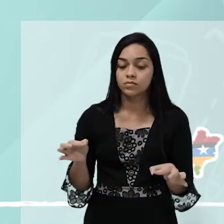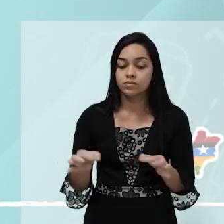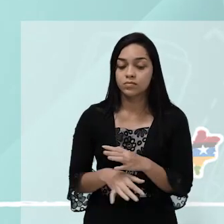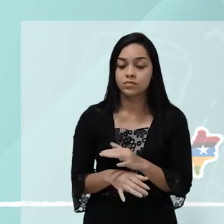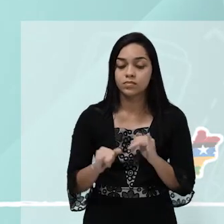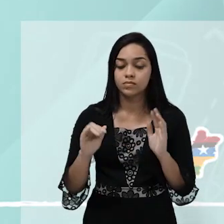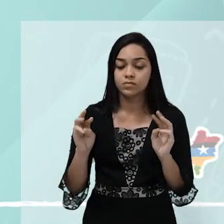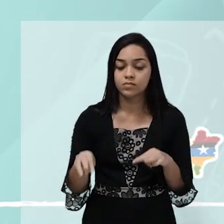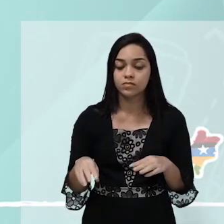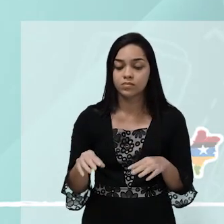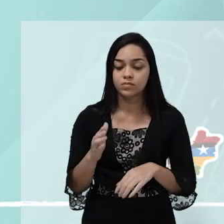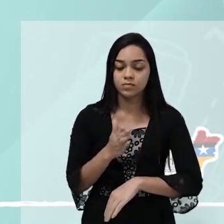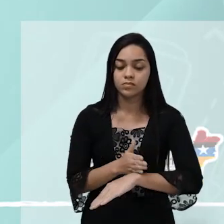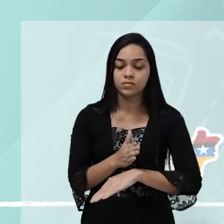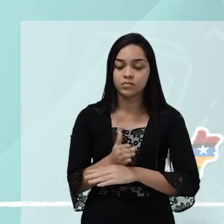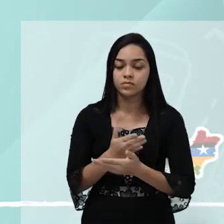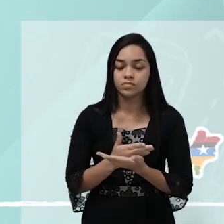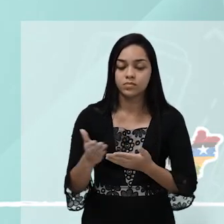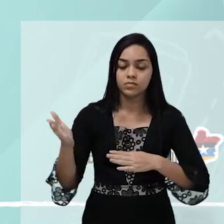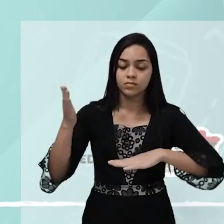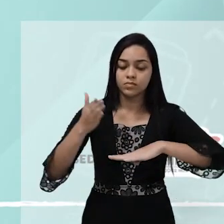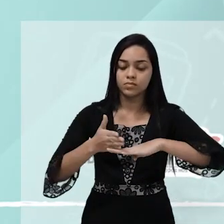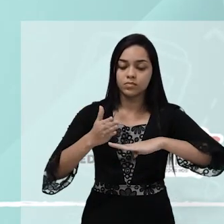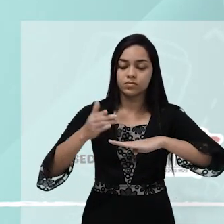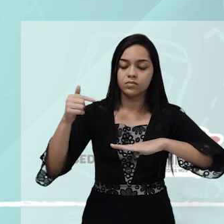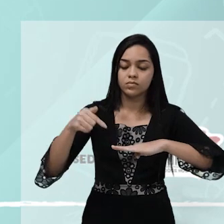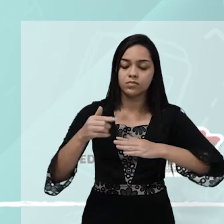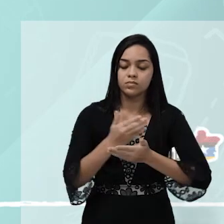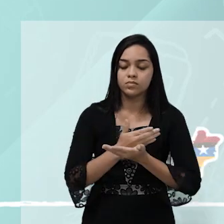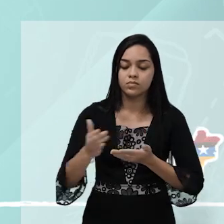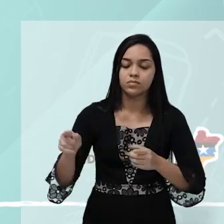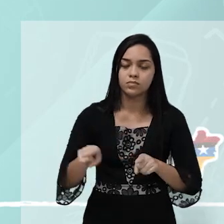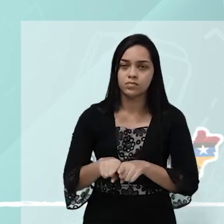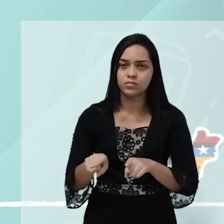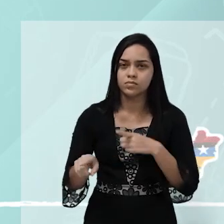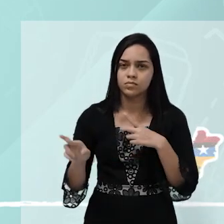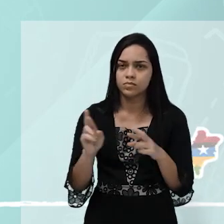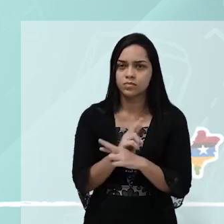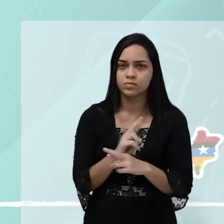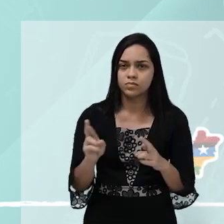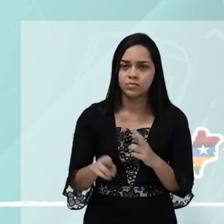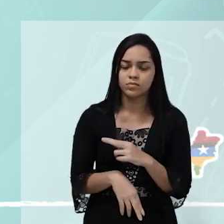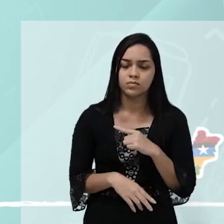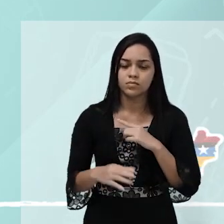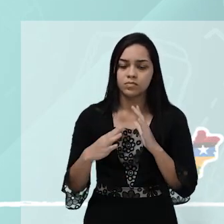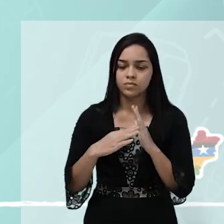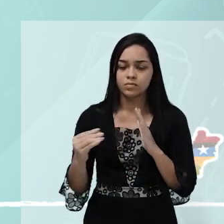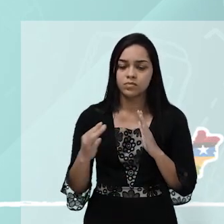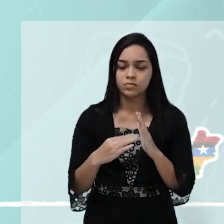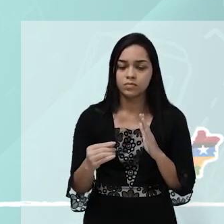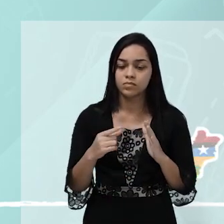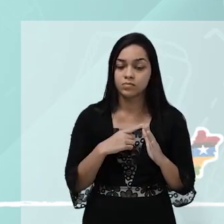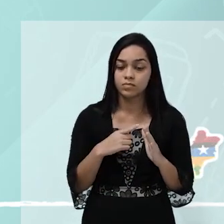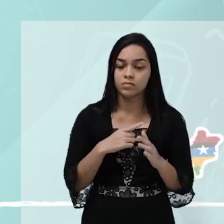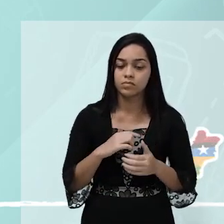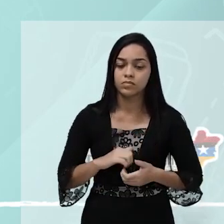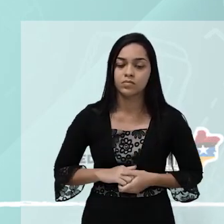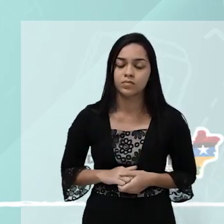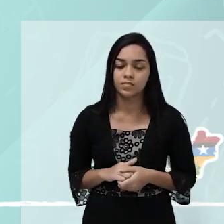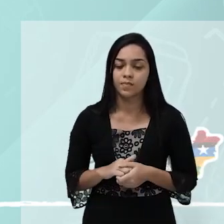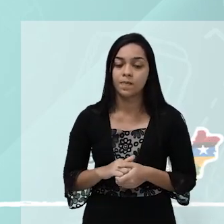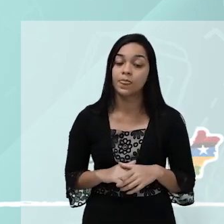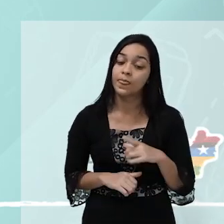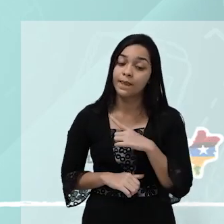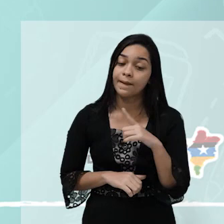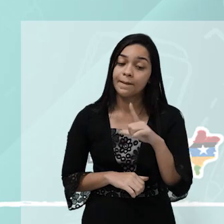Média, trazendo consigo o início da Idade Moderna, fazendo referência aos moldes clássicos da produção artística. É